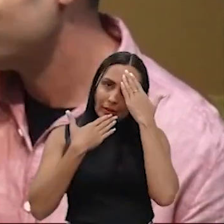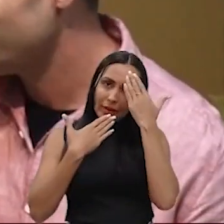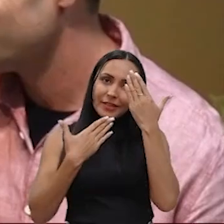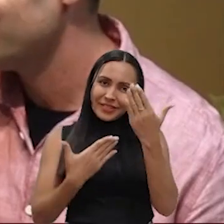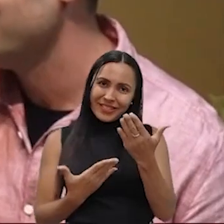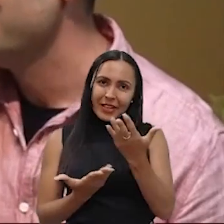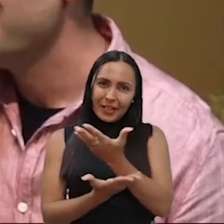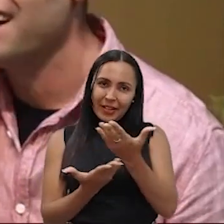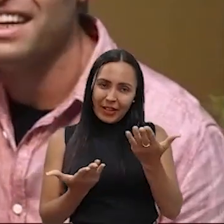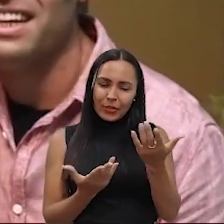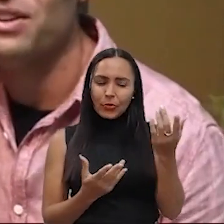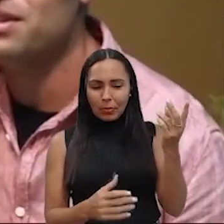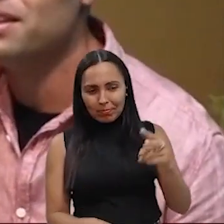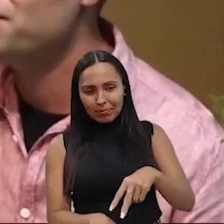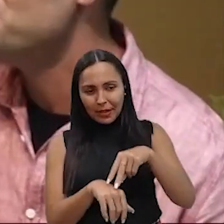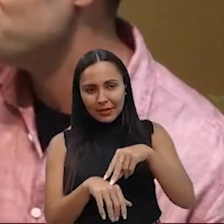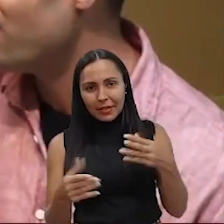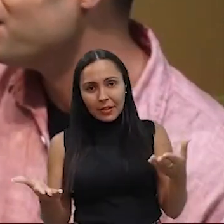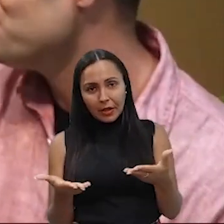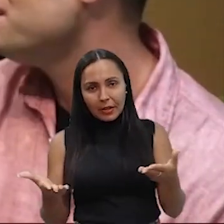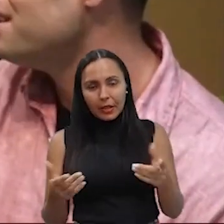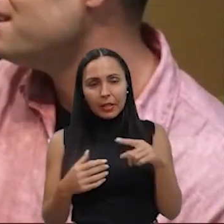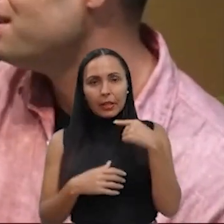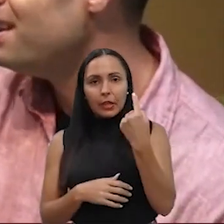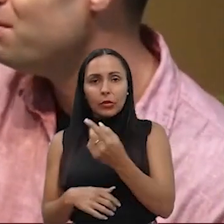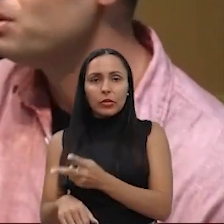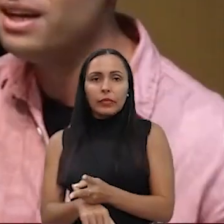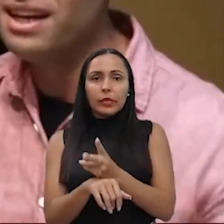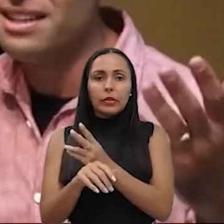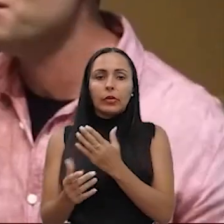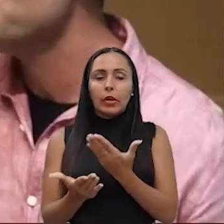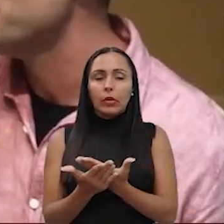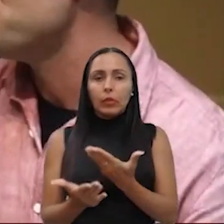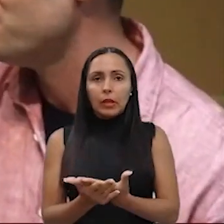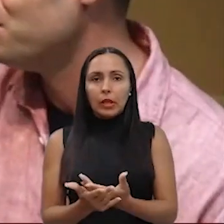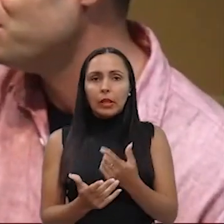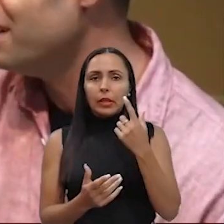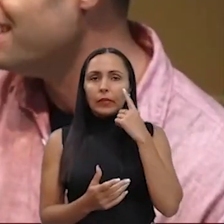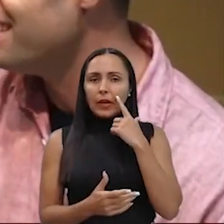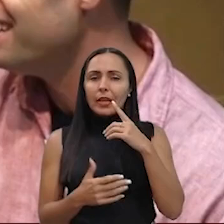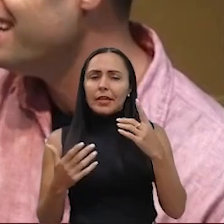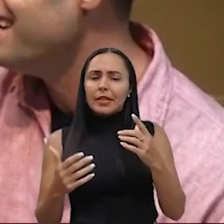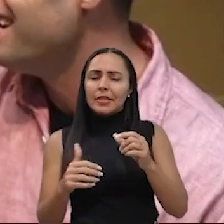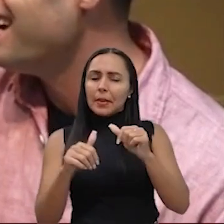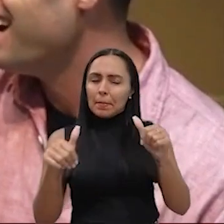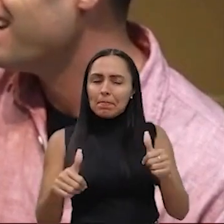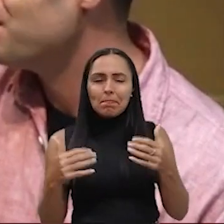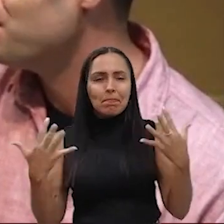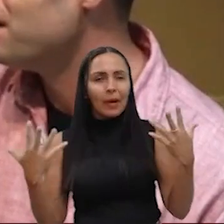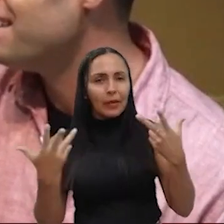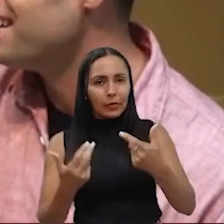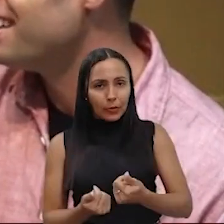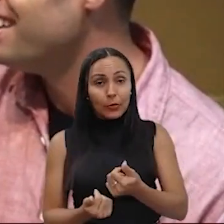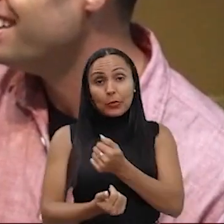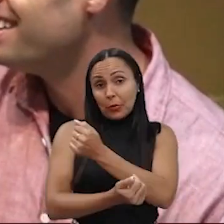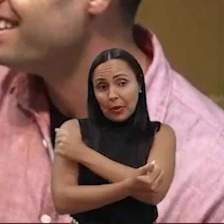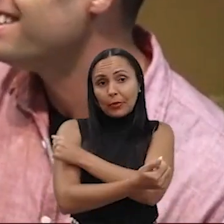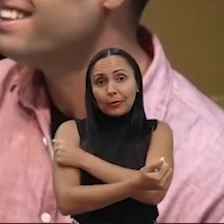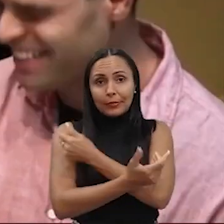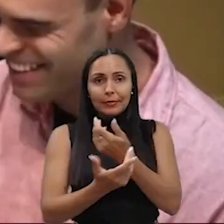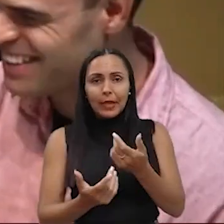sua presença aqui na nossa videoaula. Com certeza vai ser muito enriquecedor aí para os estudantes. Eu